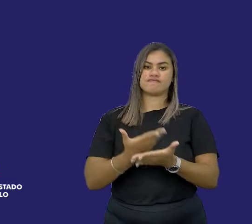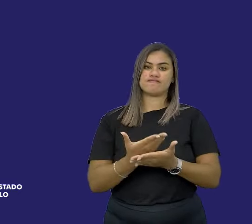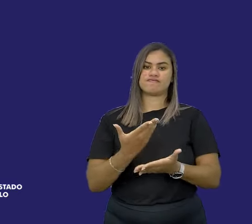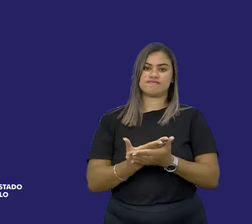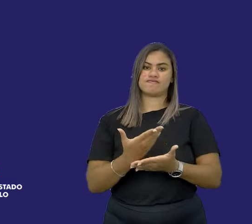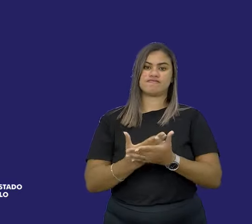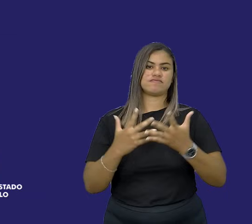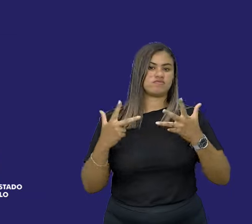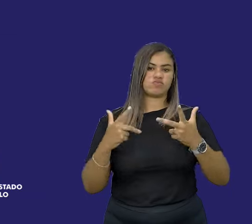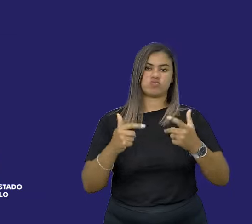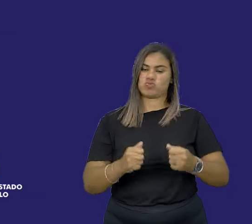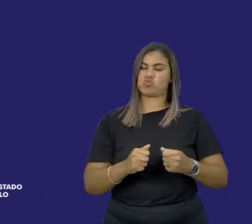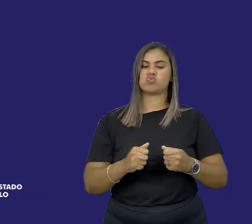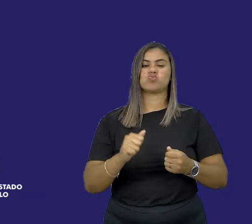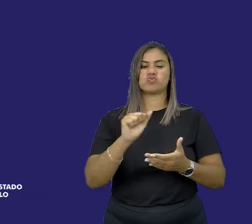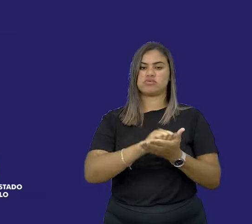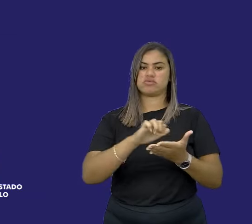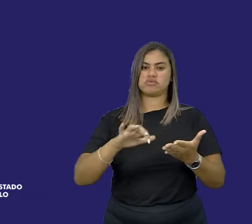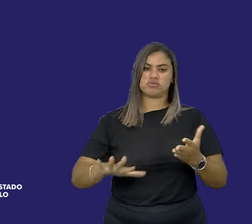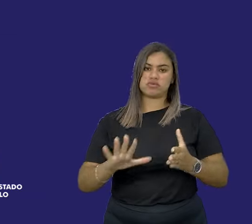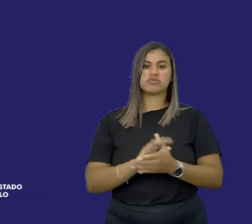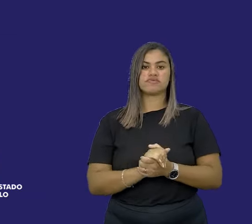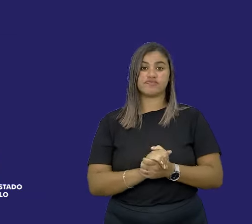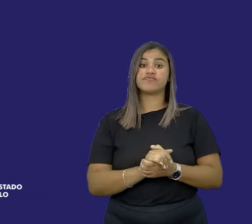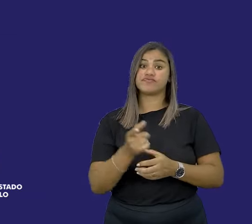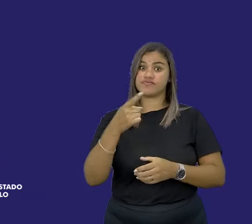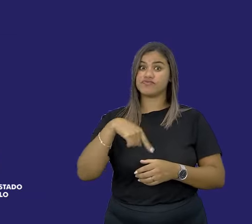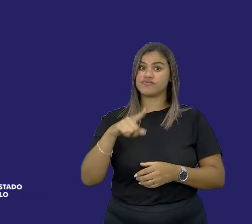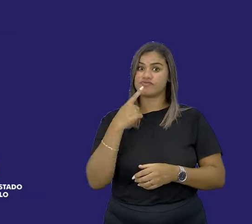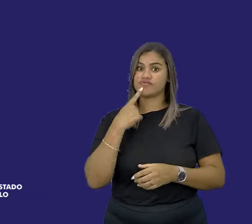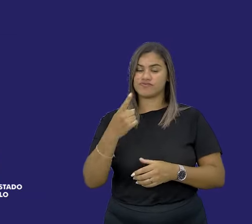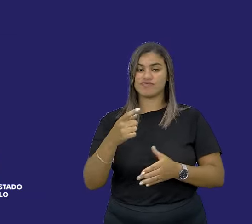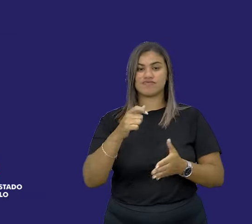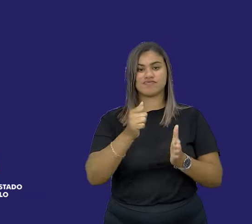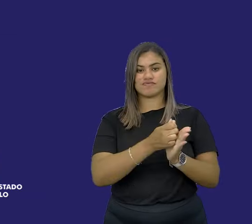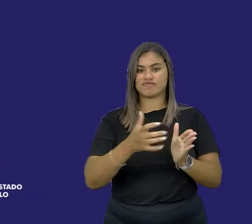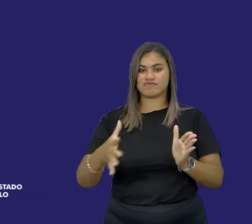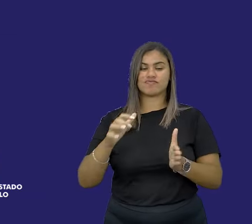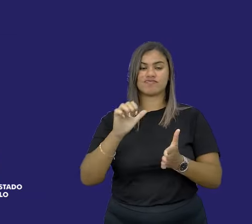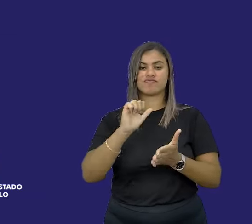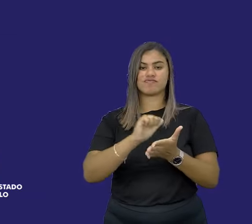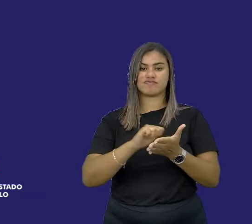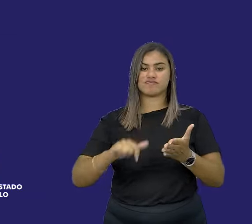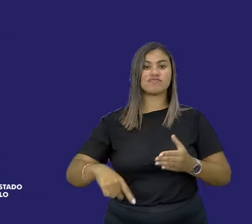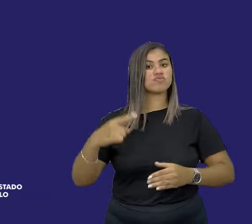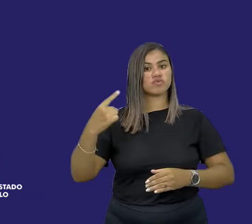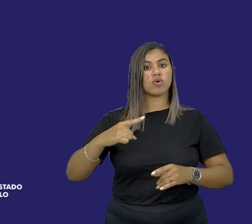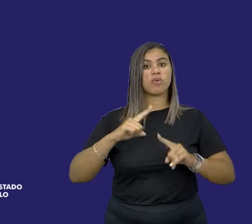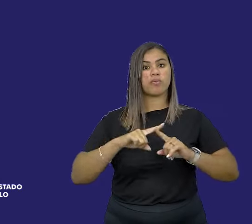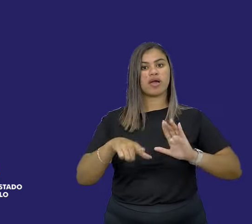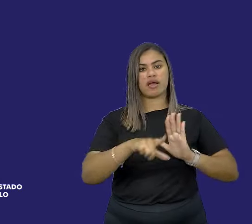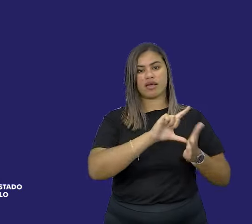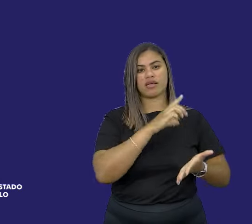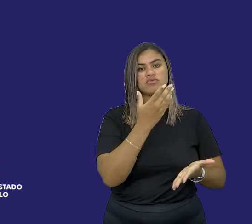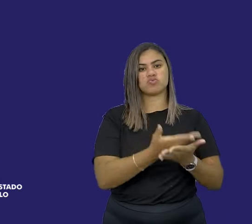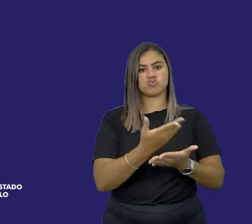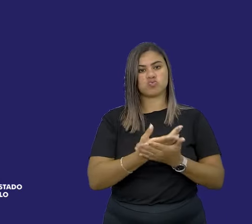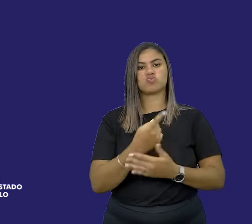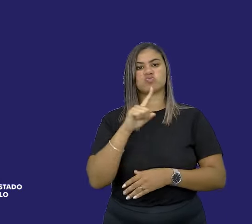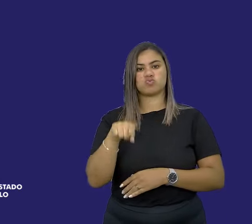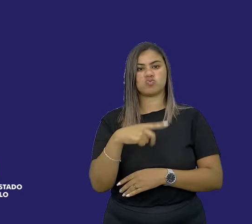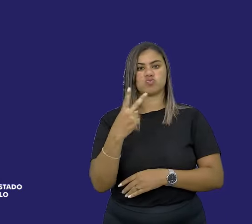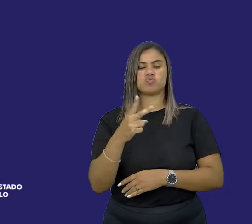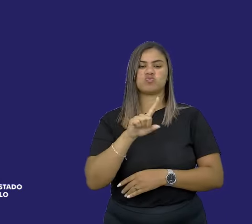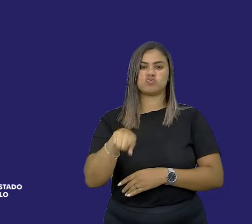estudarem todas as sequências de atividades. Nós vamos falar sobre sequência de atividades 1, mas a gente já é para ir estudando a 1, 2, 3